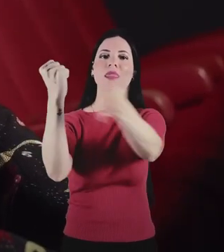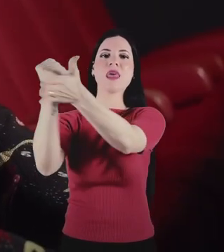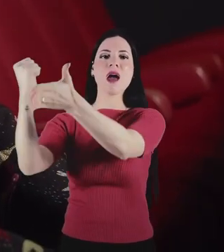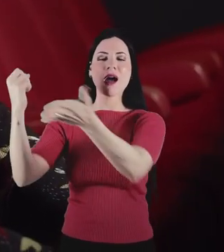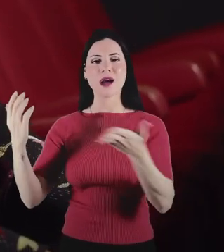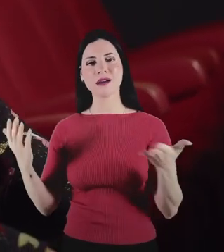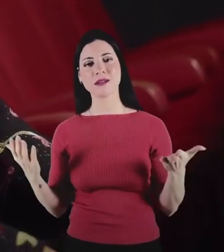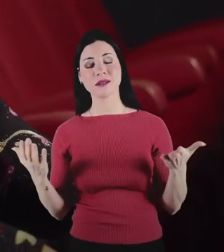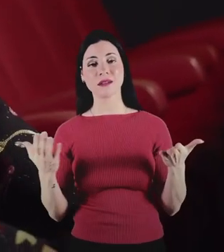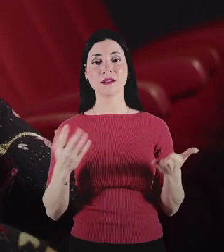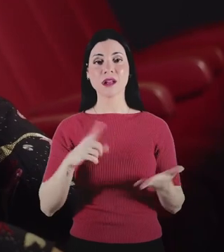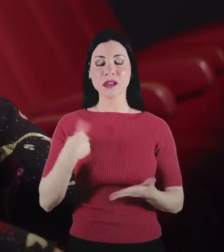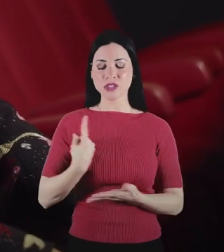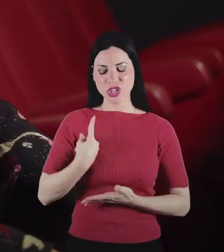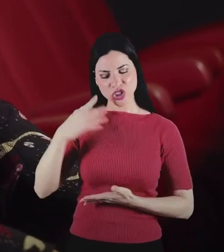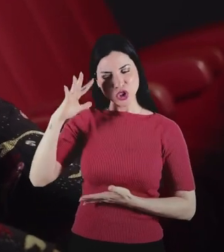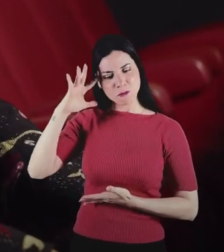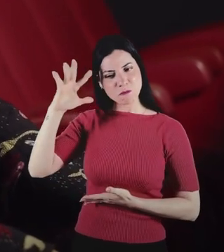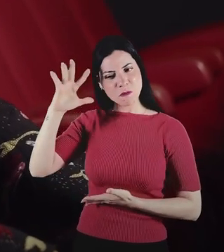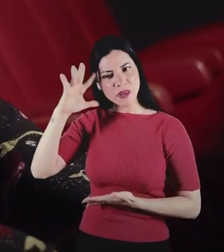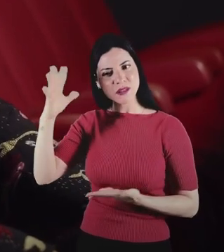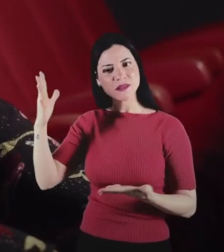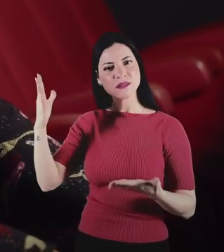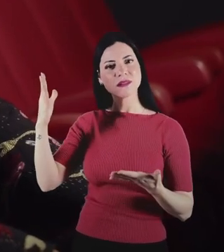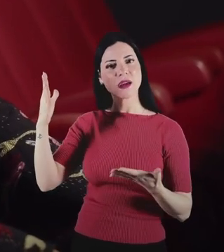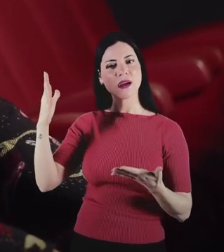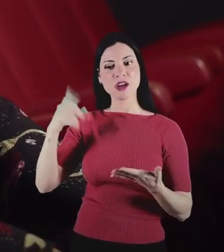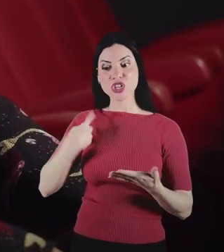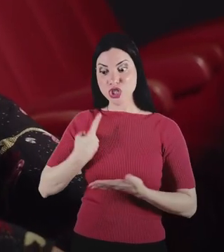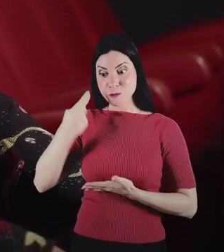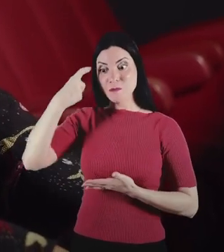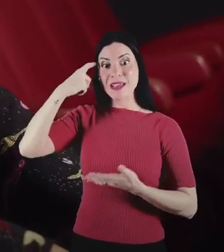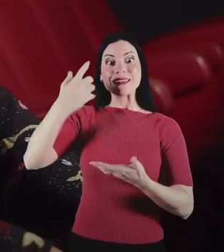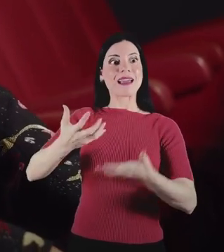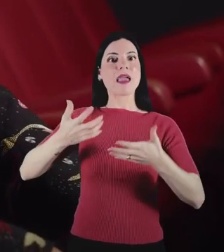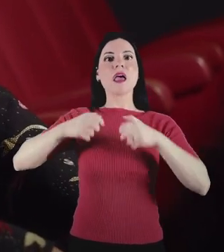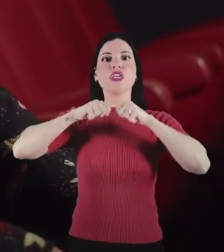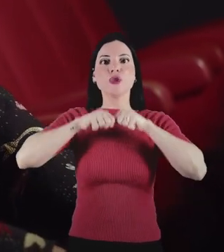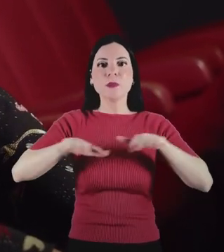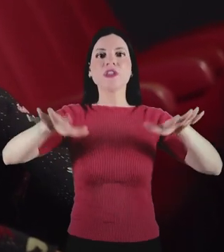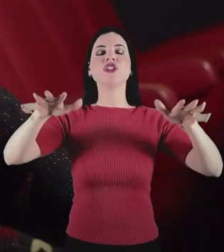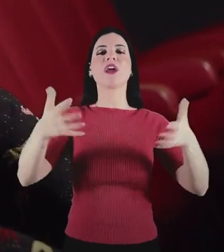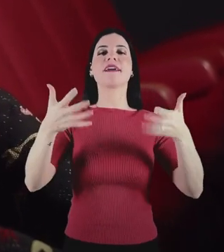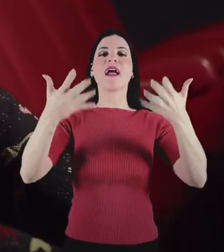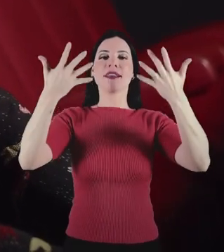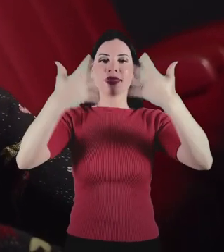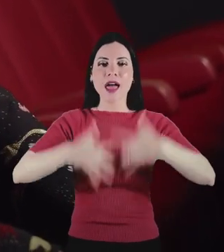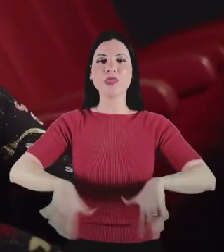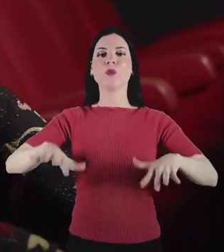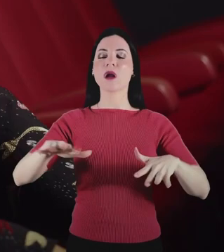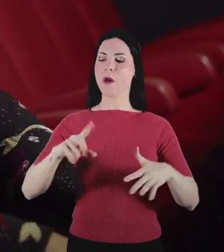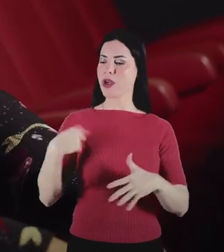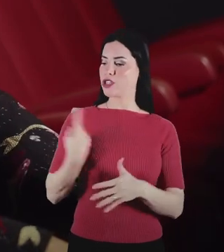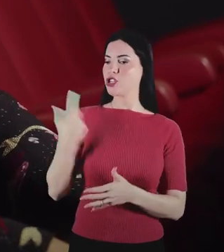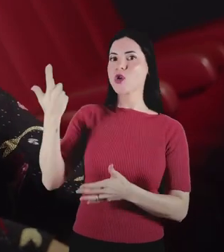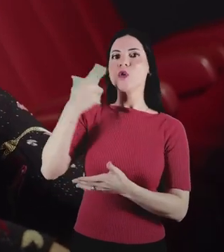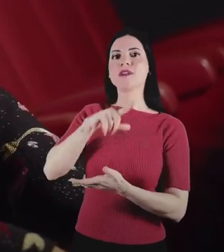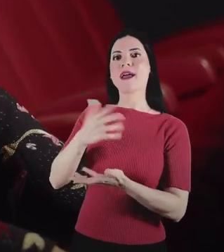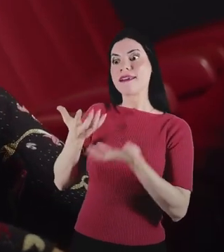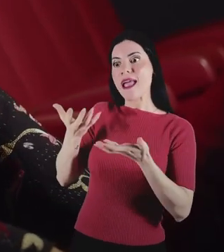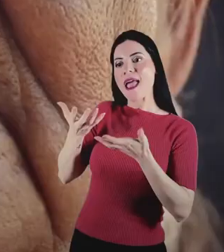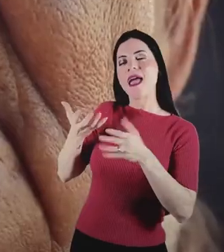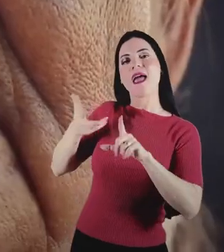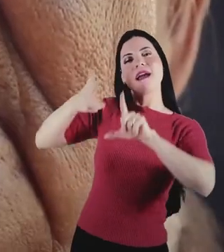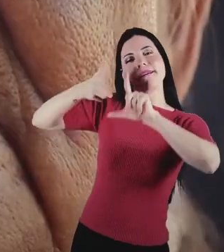A partir do momento que a gente pensa, né, de expandir, de naturalizar o que a gente faz